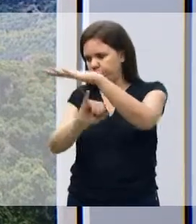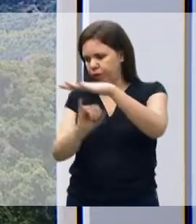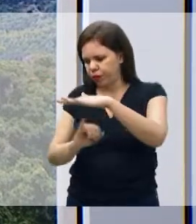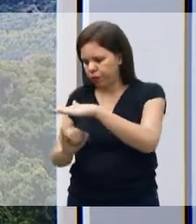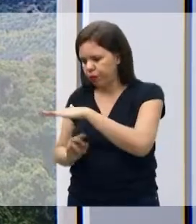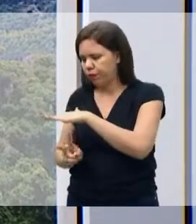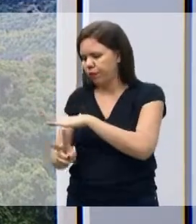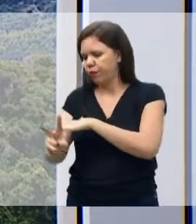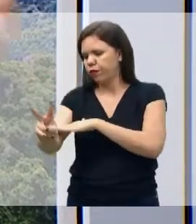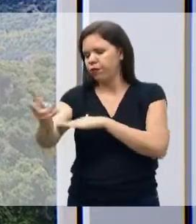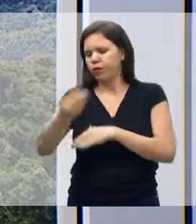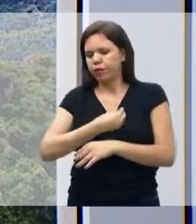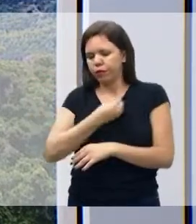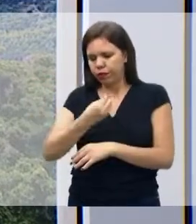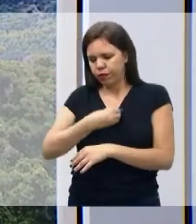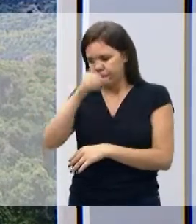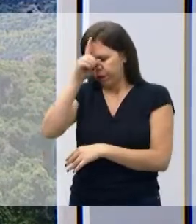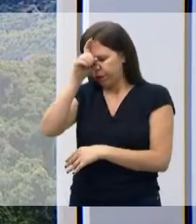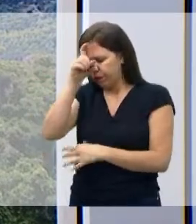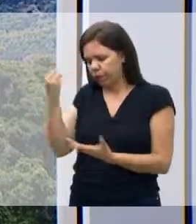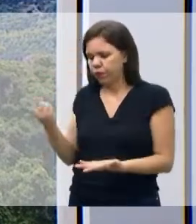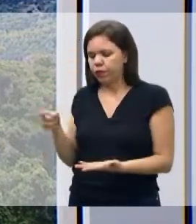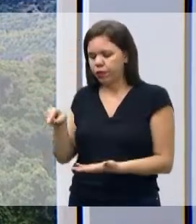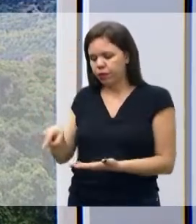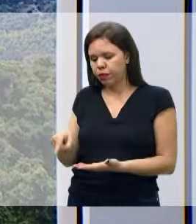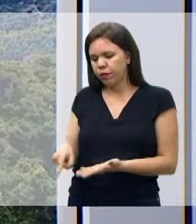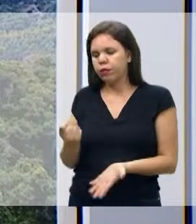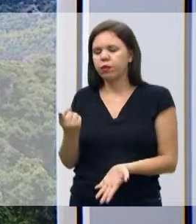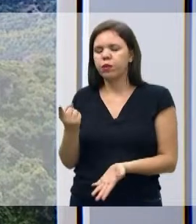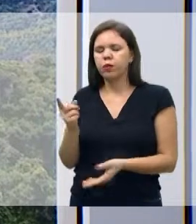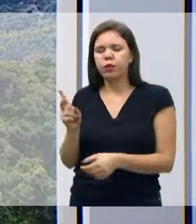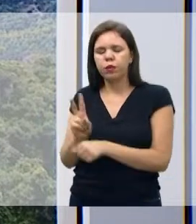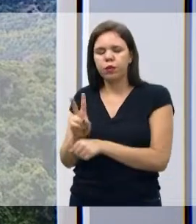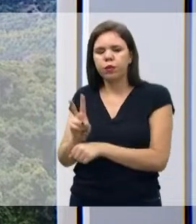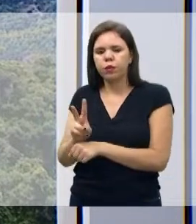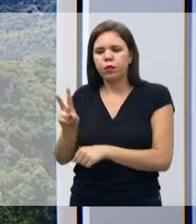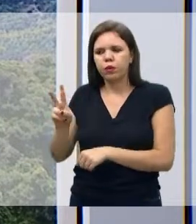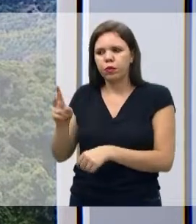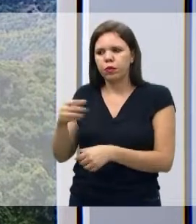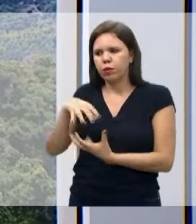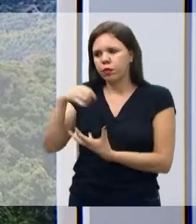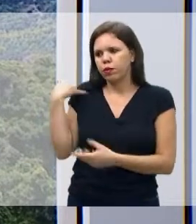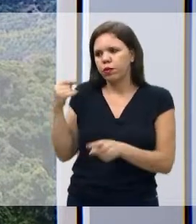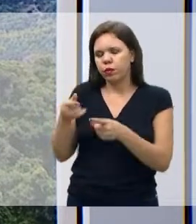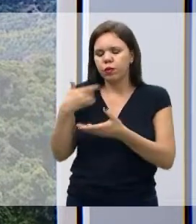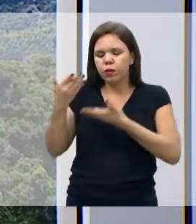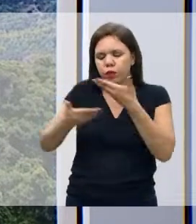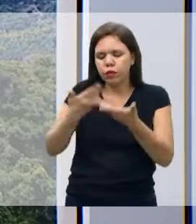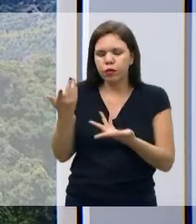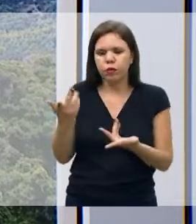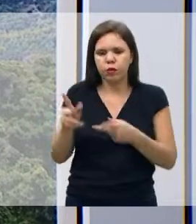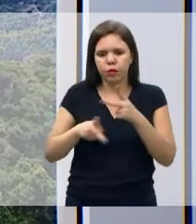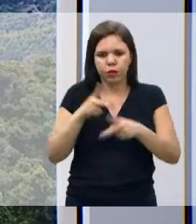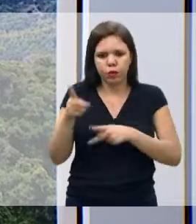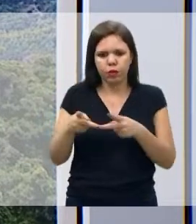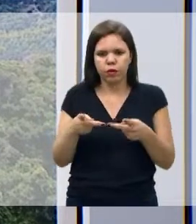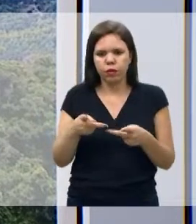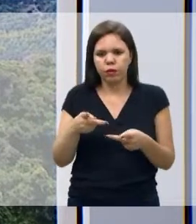longa permanência, nos hospitais. É muito comum você ver os profissionais tratarem os idosos de